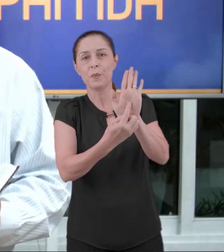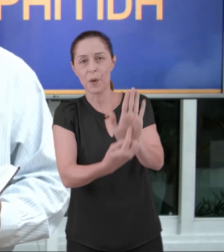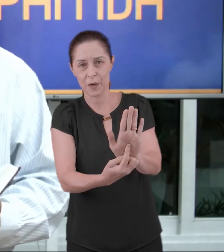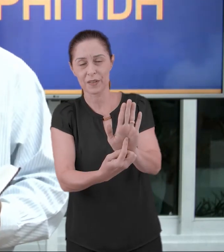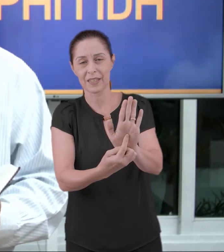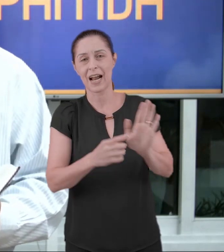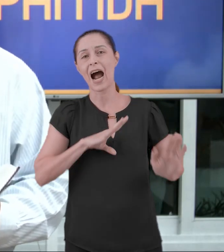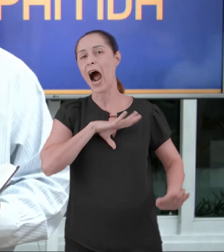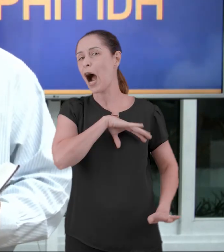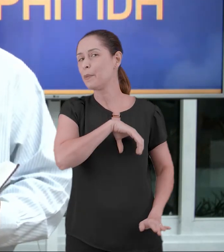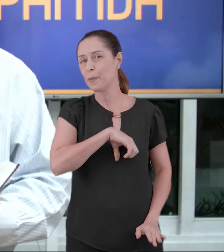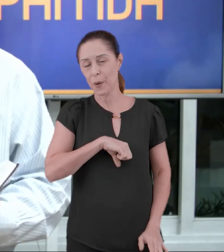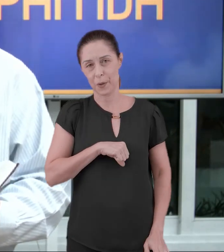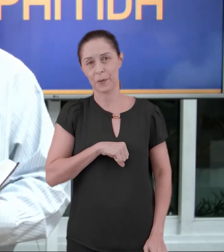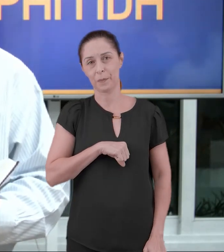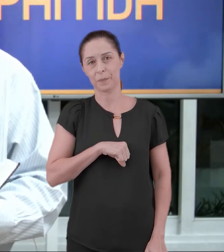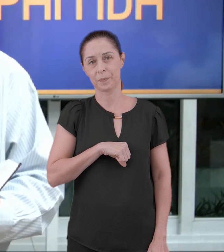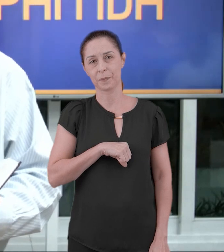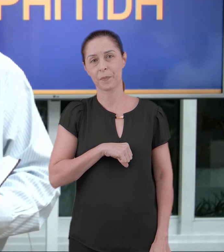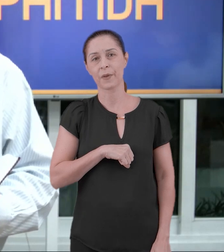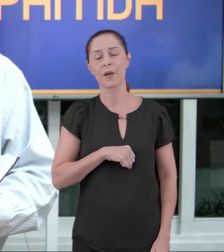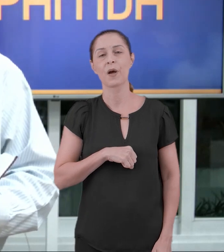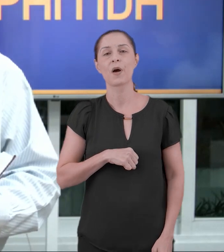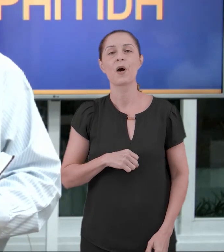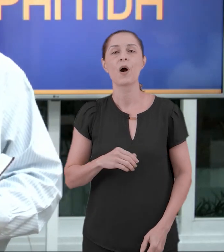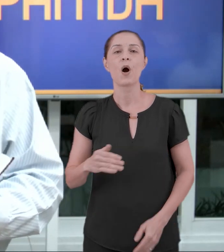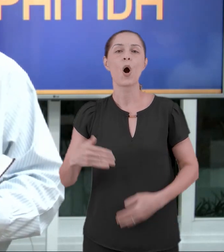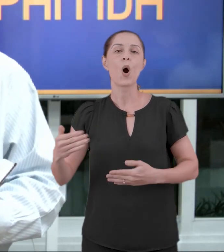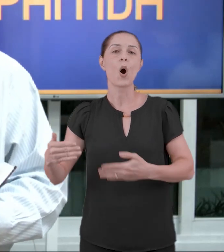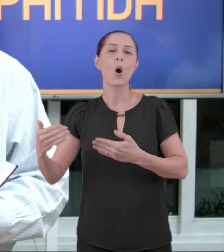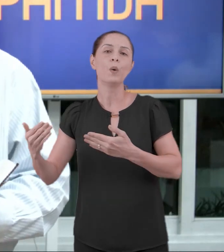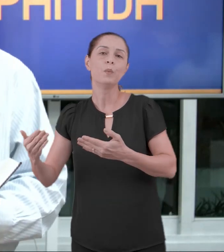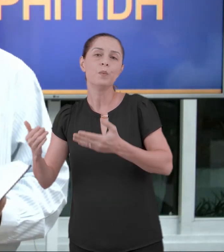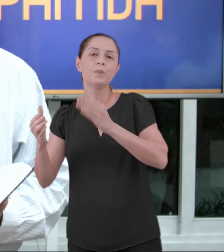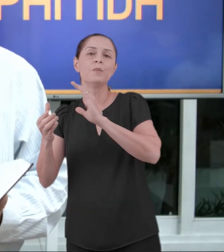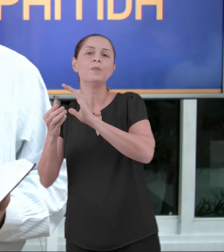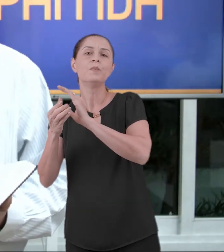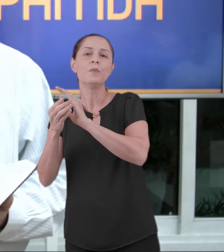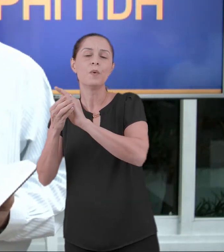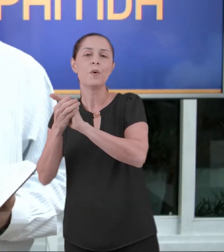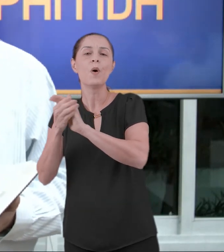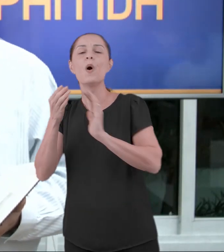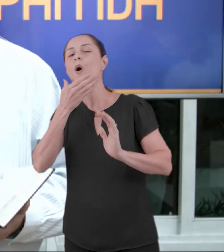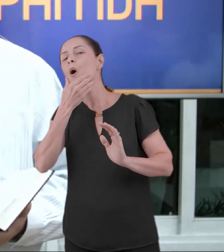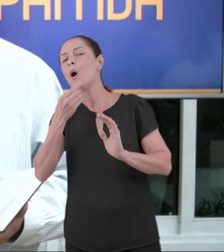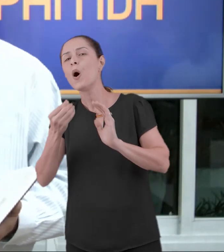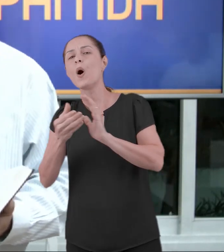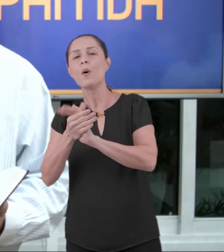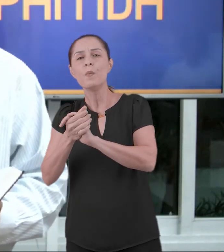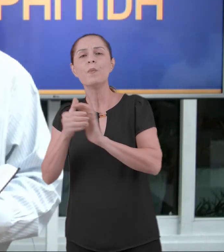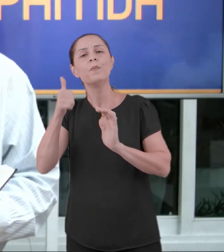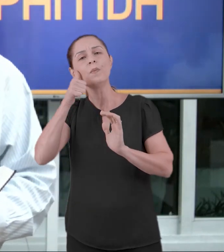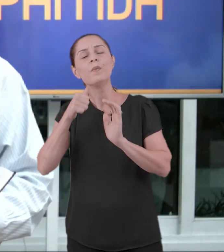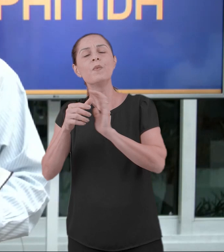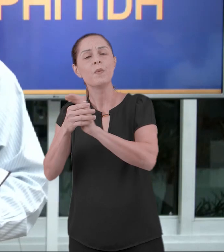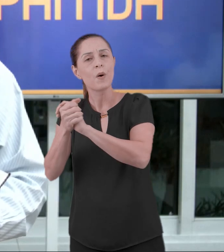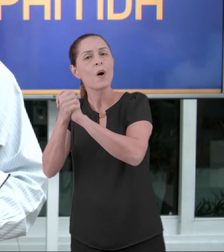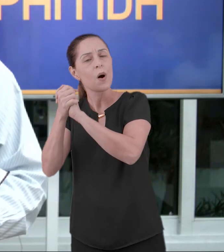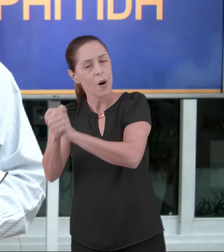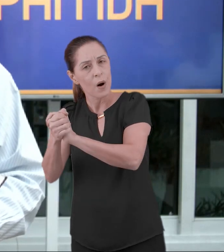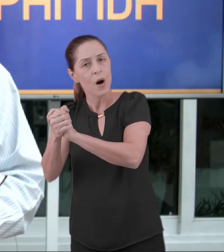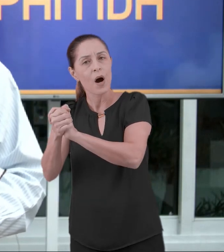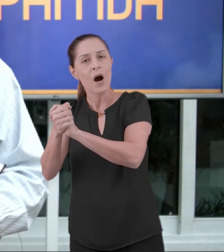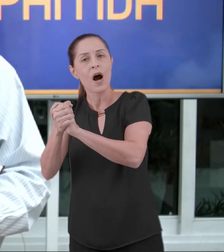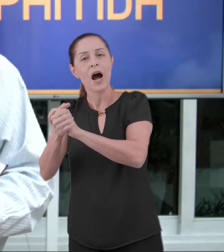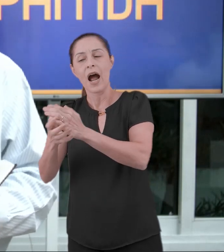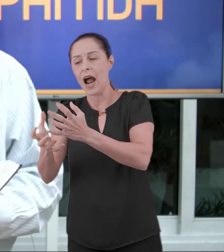Quando um casal ele constitui uma família, quando nasce uma criança deficiente, qualquer que